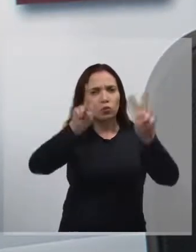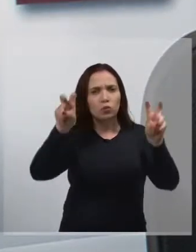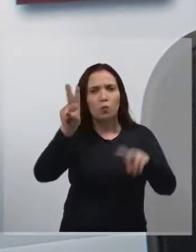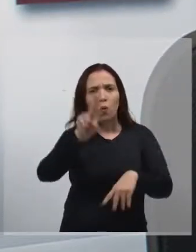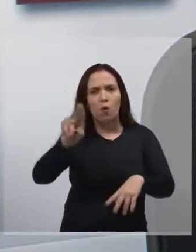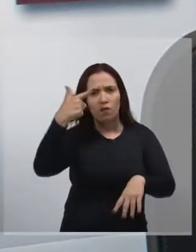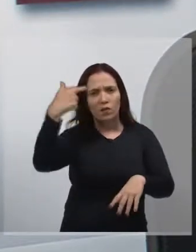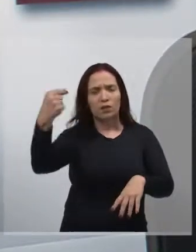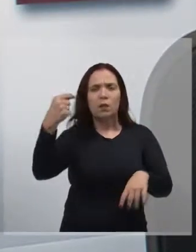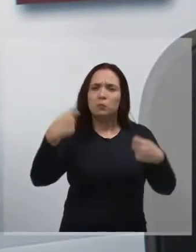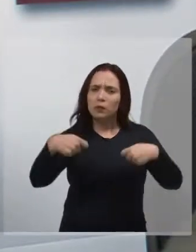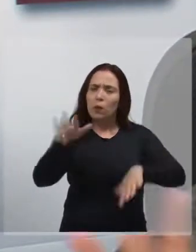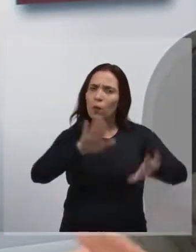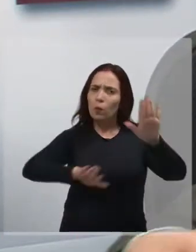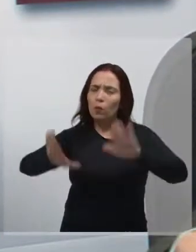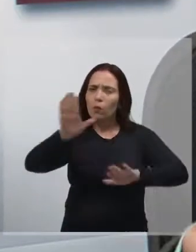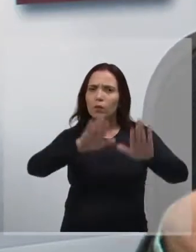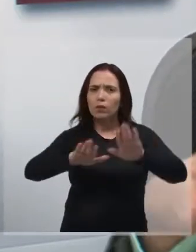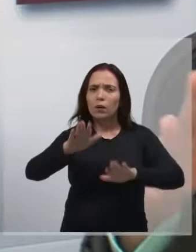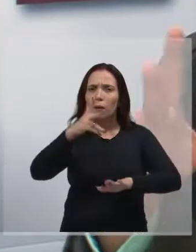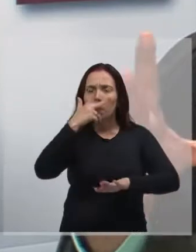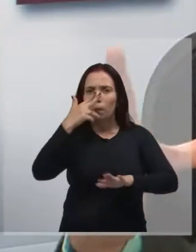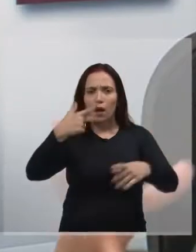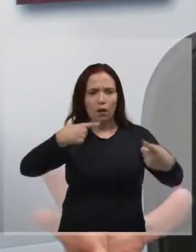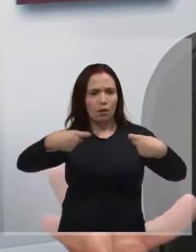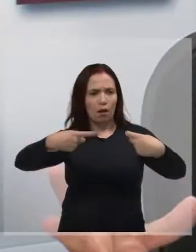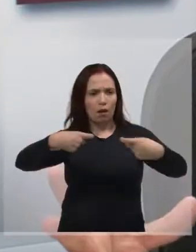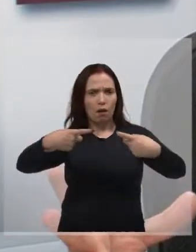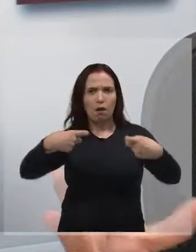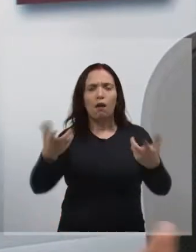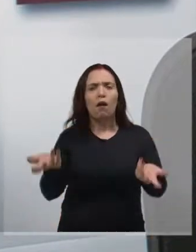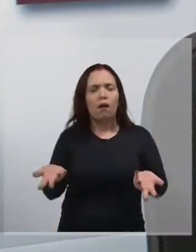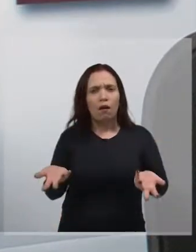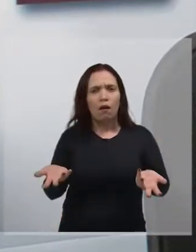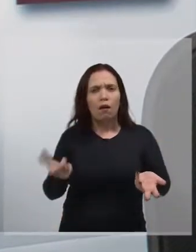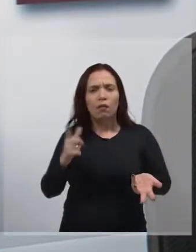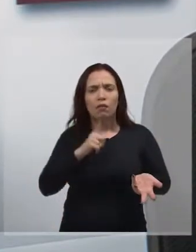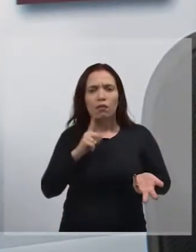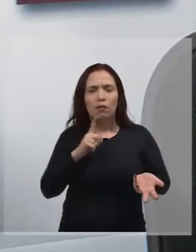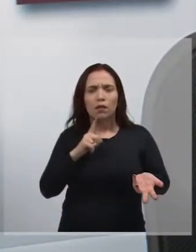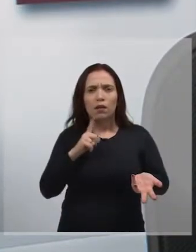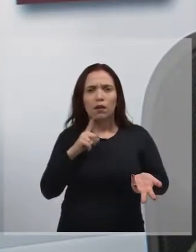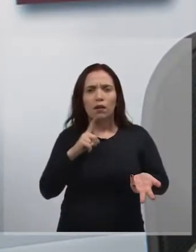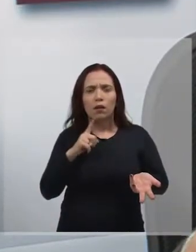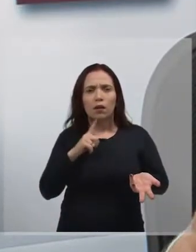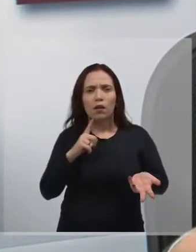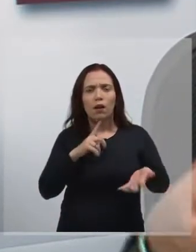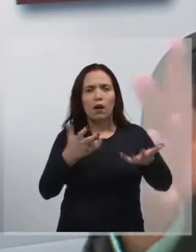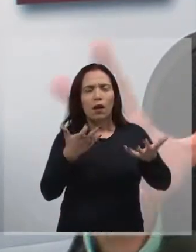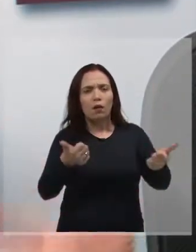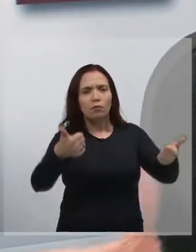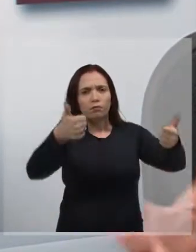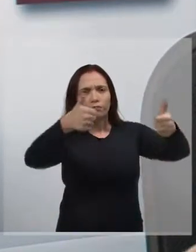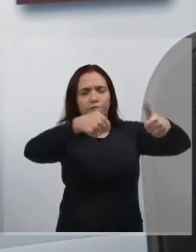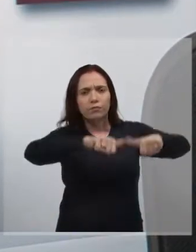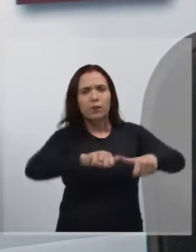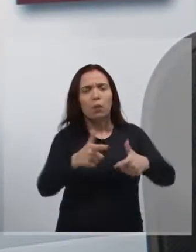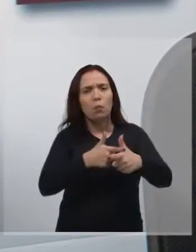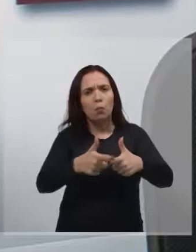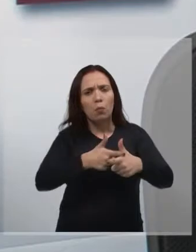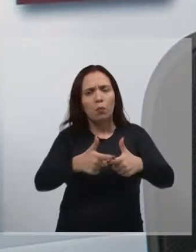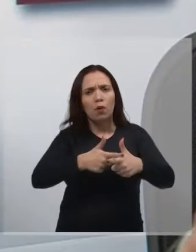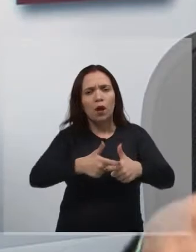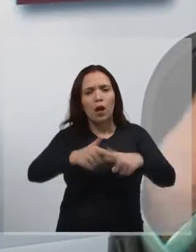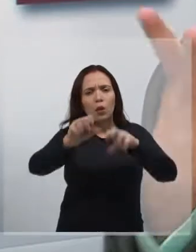muito cuidado. Está se tendo uma guerra cultural nesse tema que está literalmente eclipsando os verdadeiros problemas da